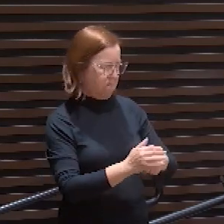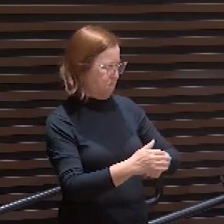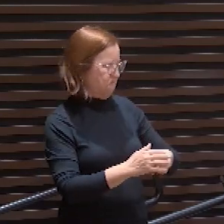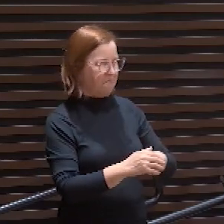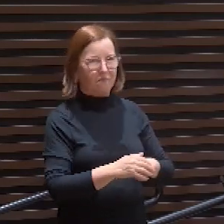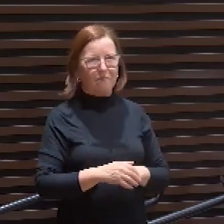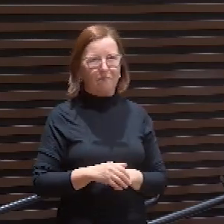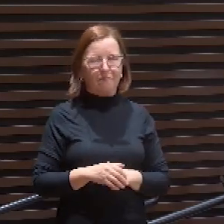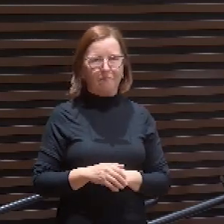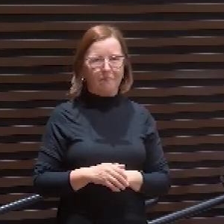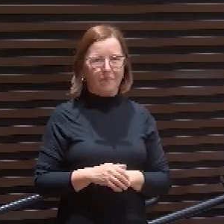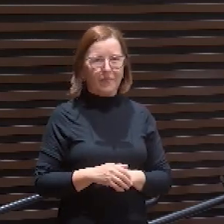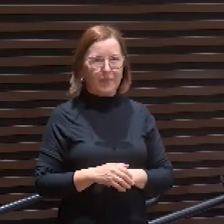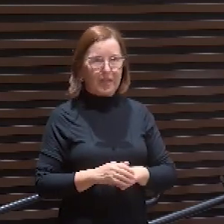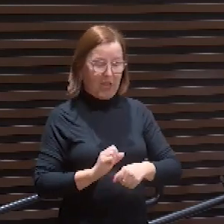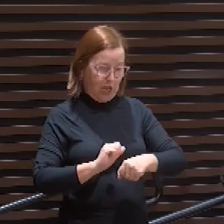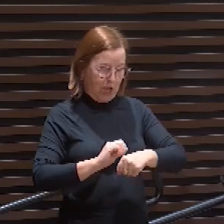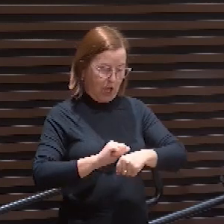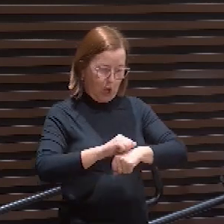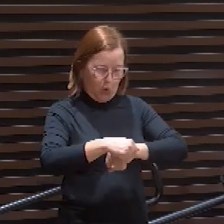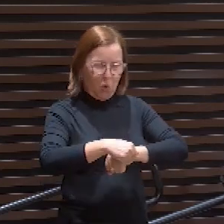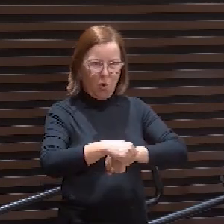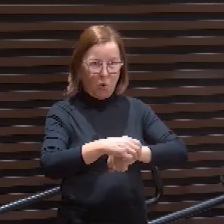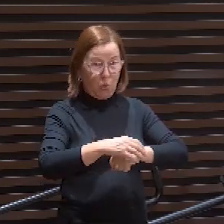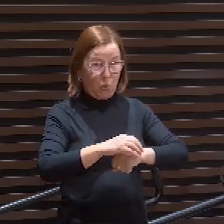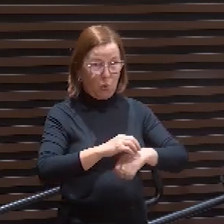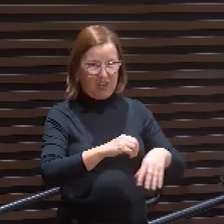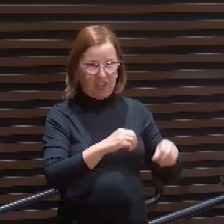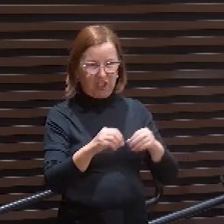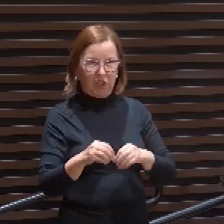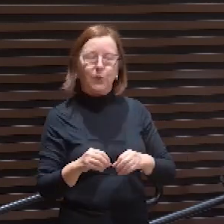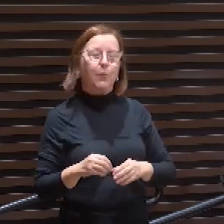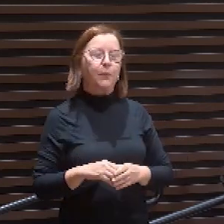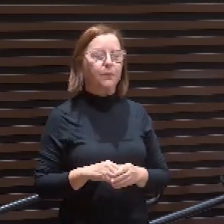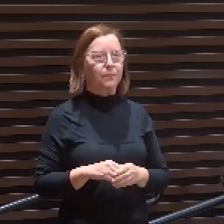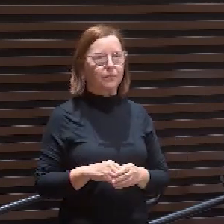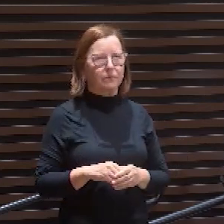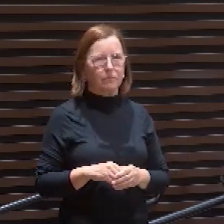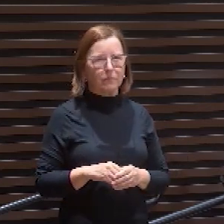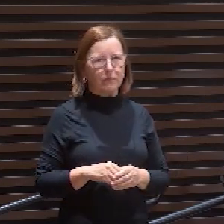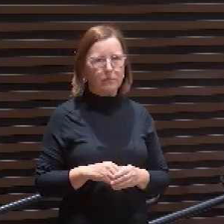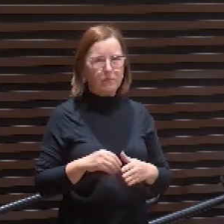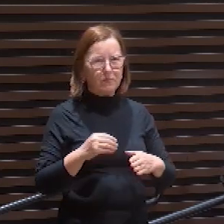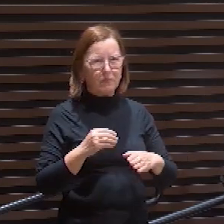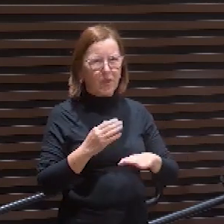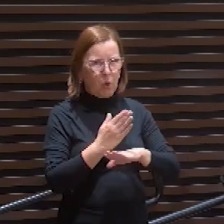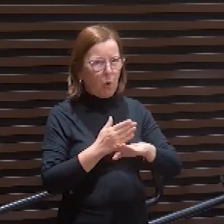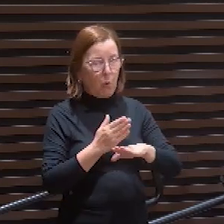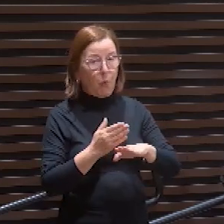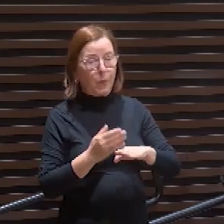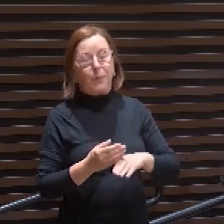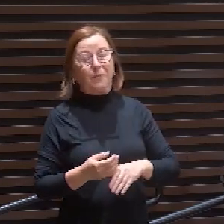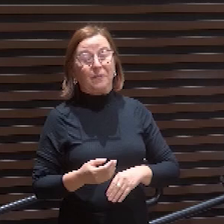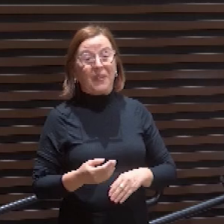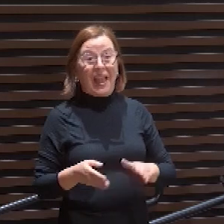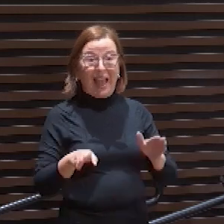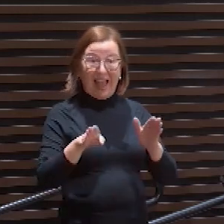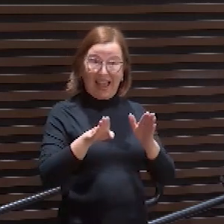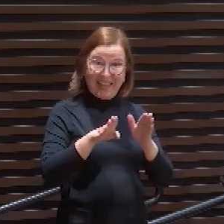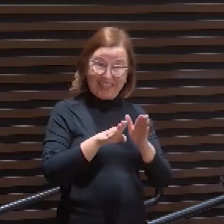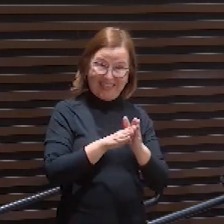tirou o couro, tirou as vísceras, preparou, escarneou o animal e chegaram os russos,